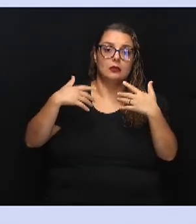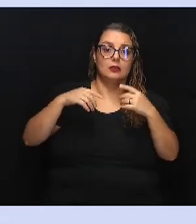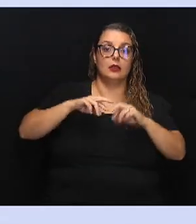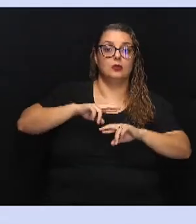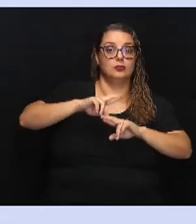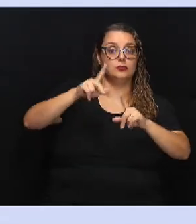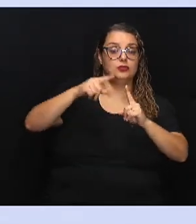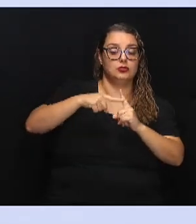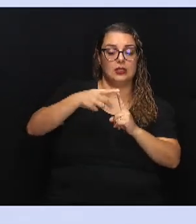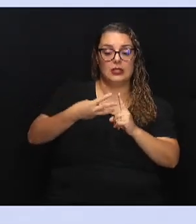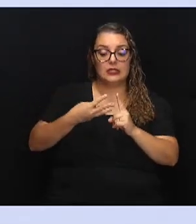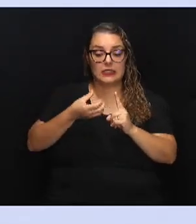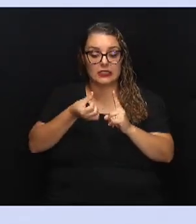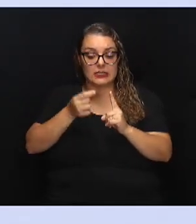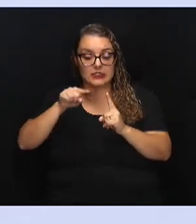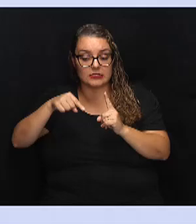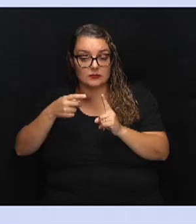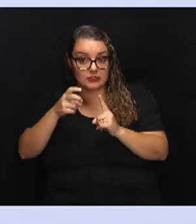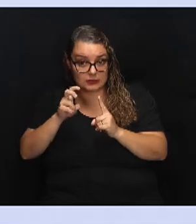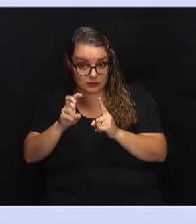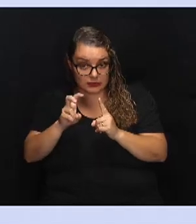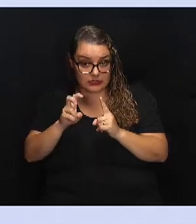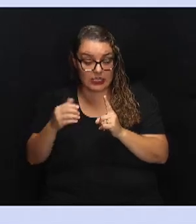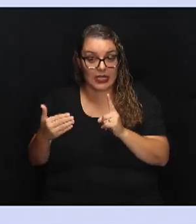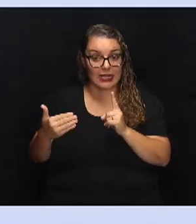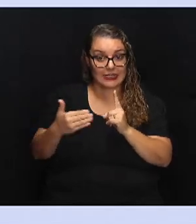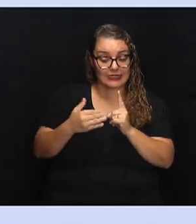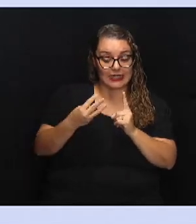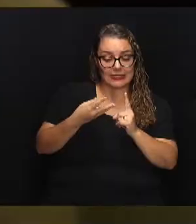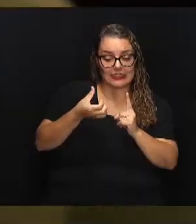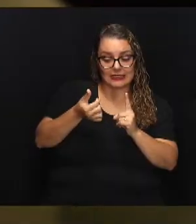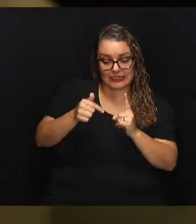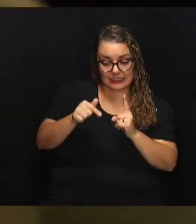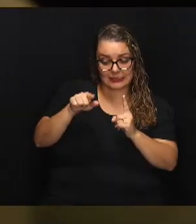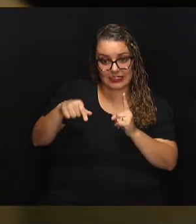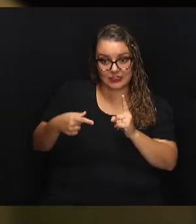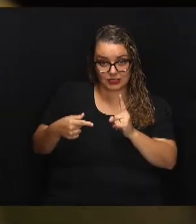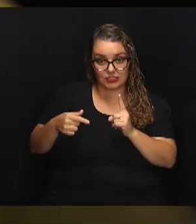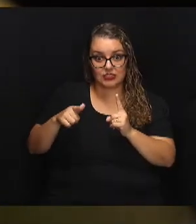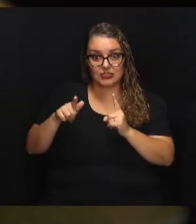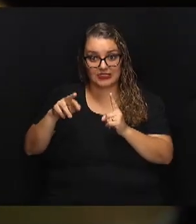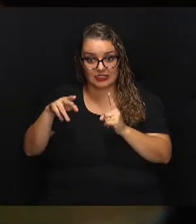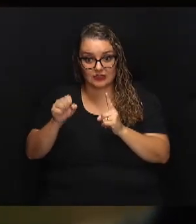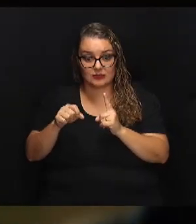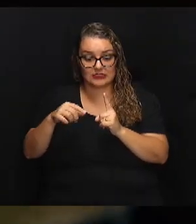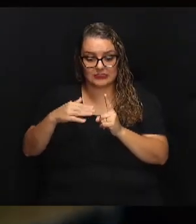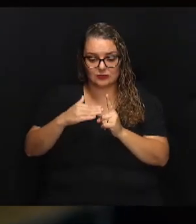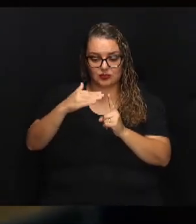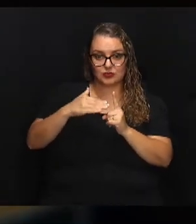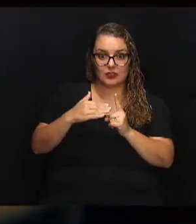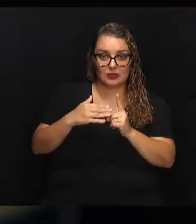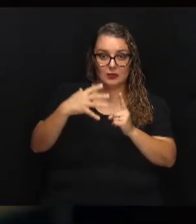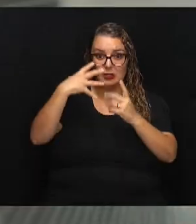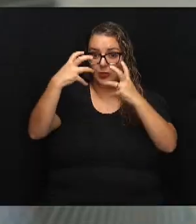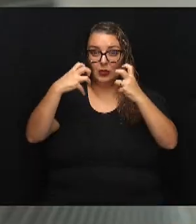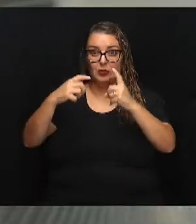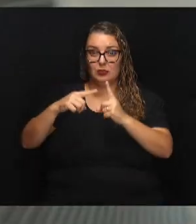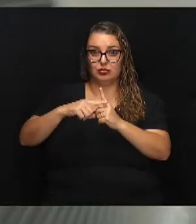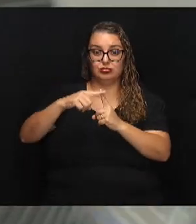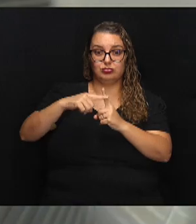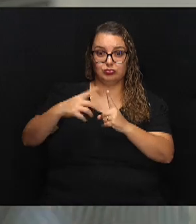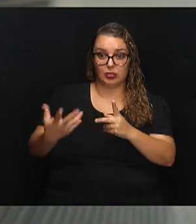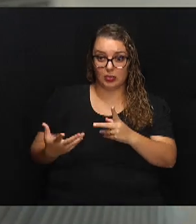de 36,5 a 37 graus centígrados, ele pode sofrer do estresse térmico.